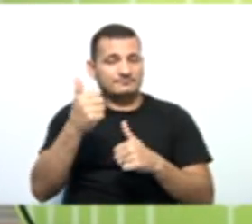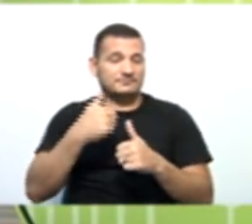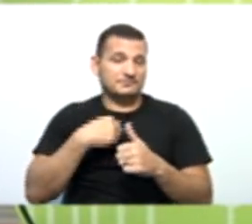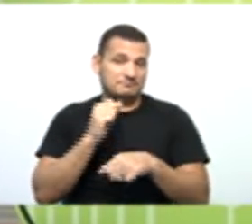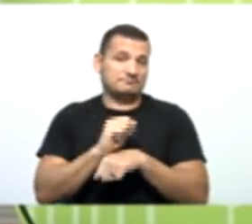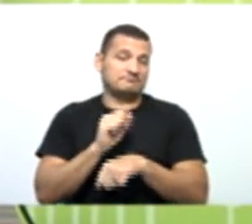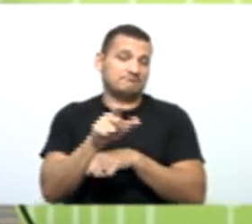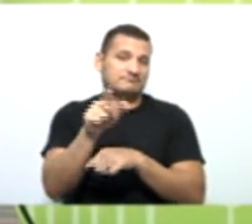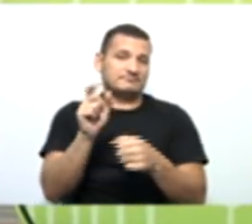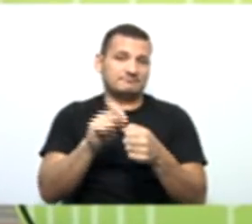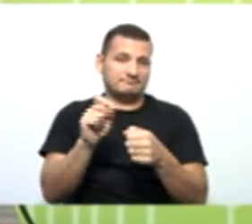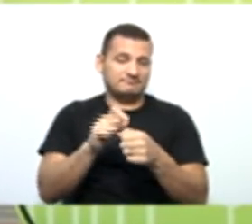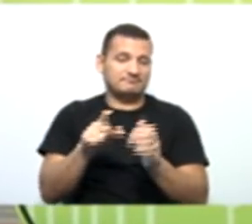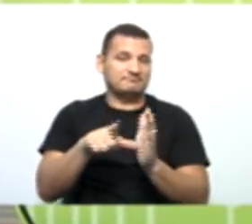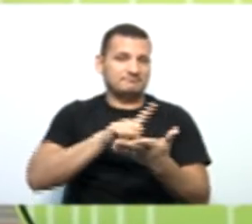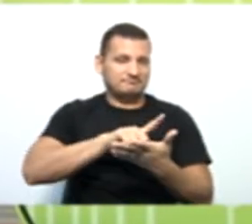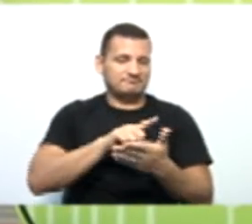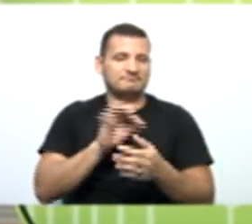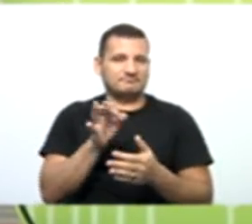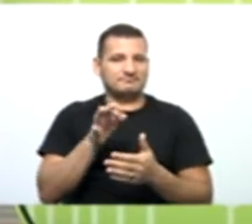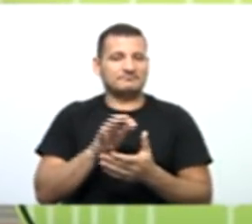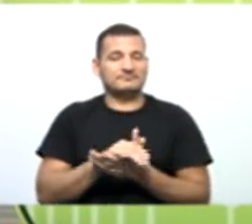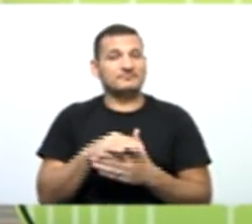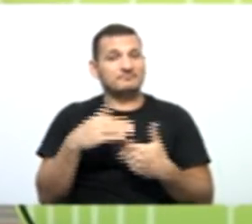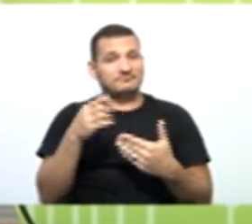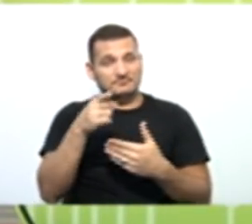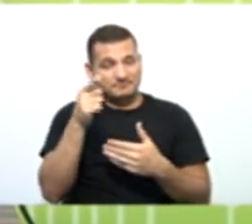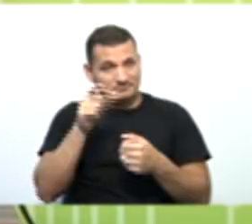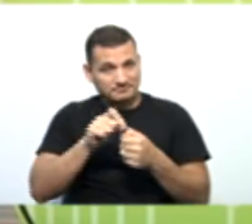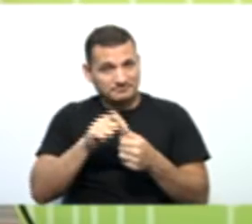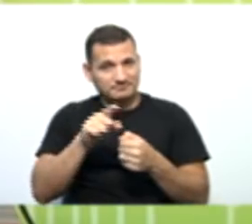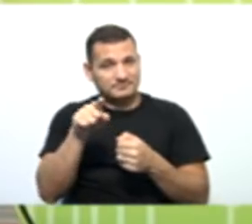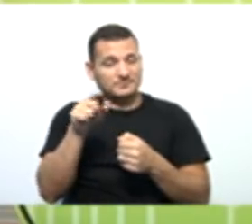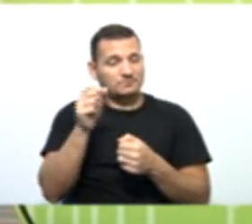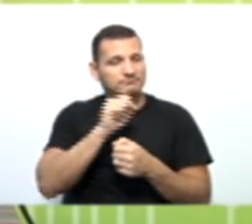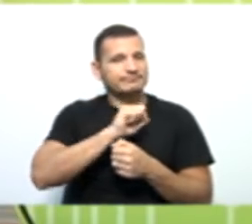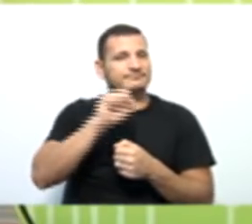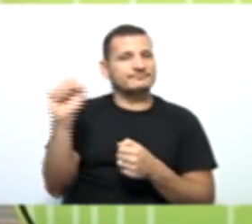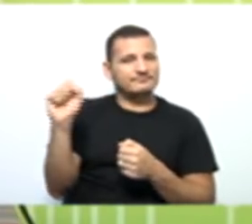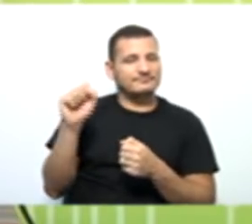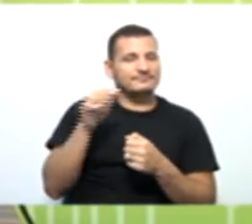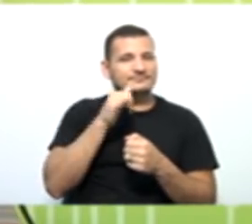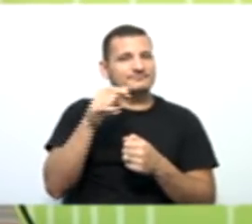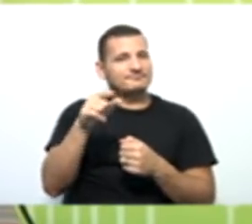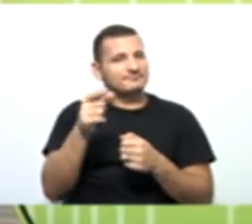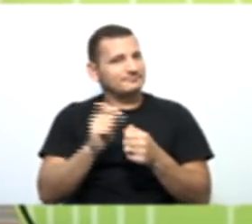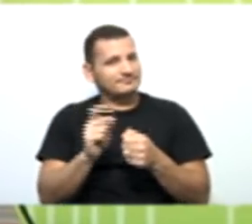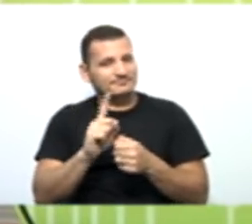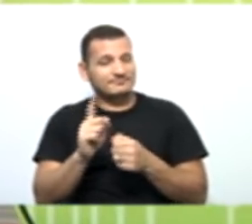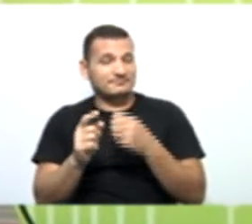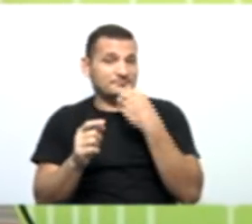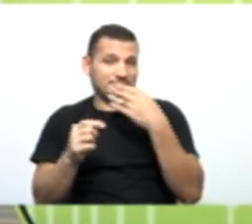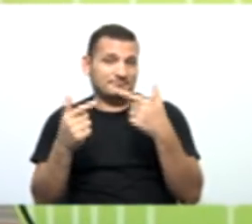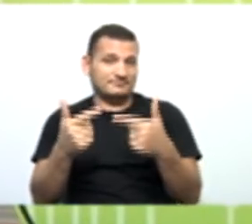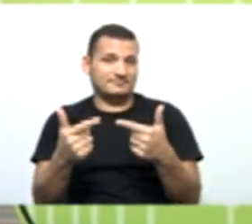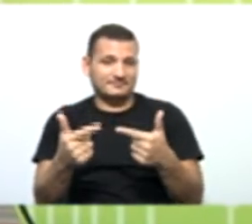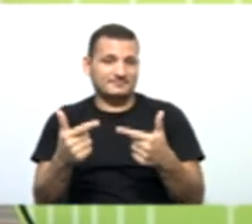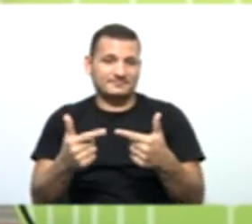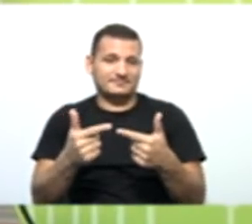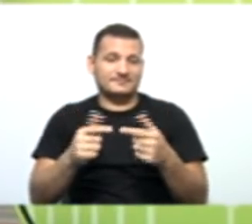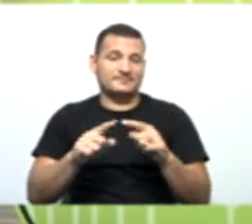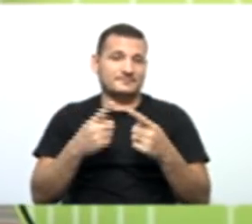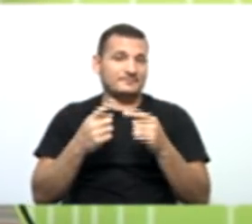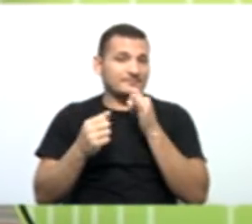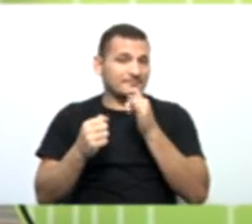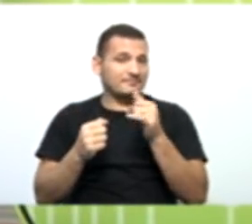você tenha feito isso. Então, para você que fez isso, sucesso! Para você que não fez, boa sorte! Mas olha, se de